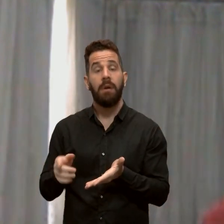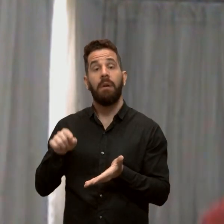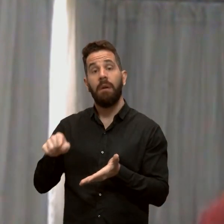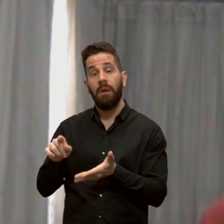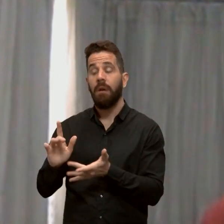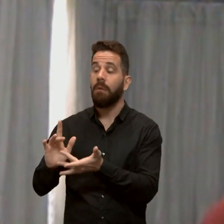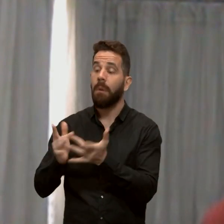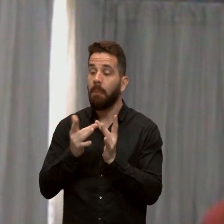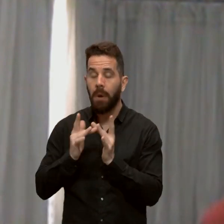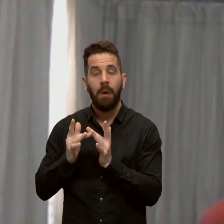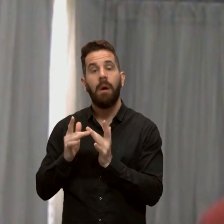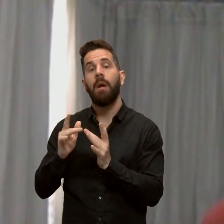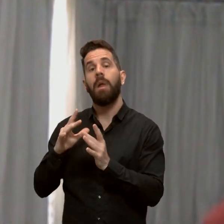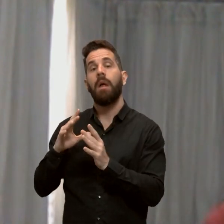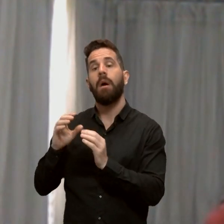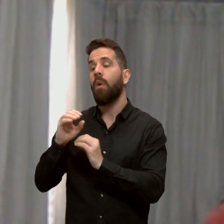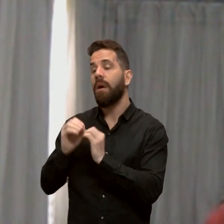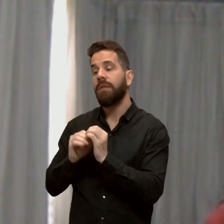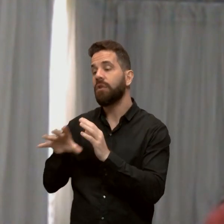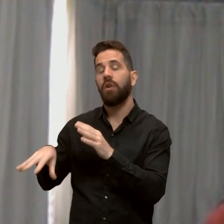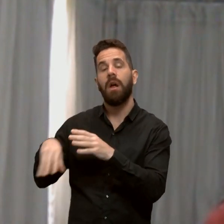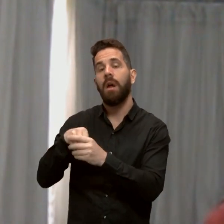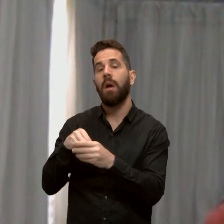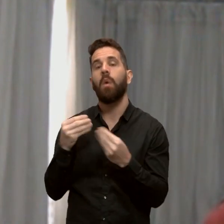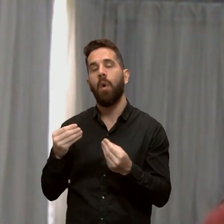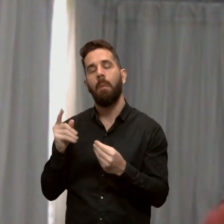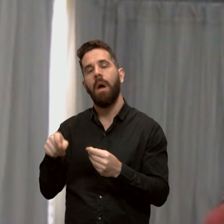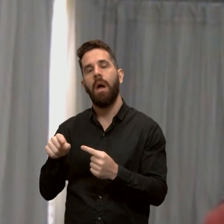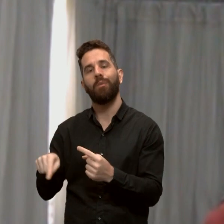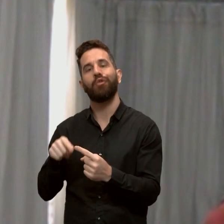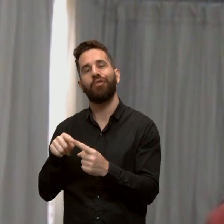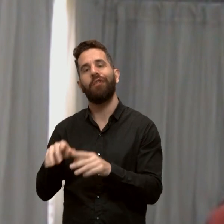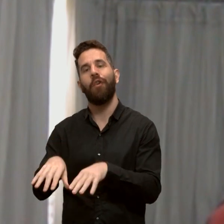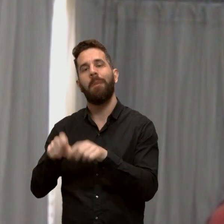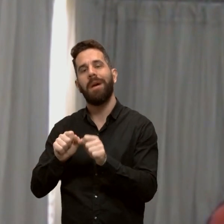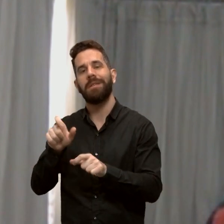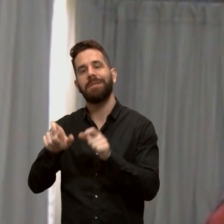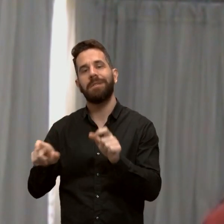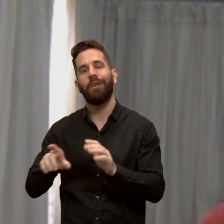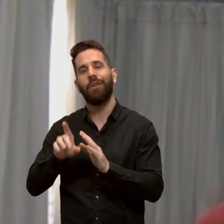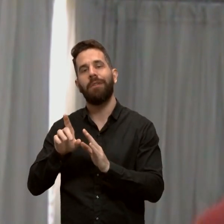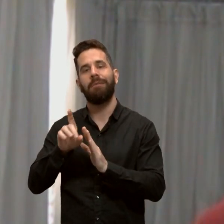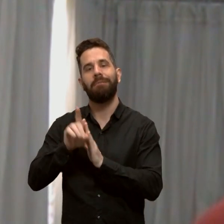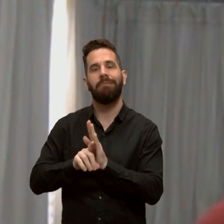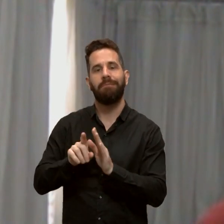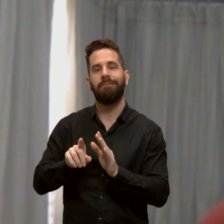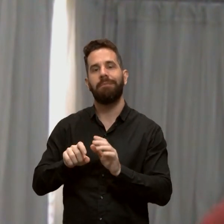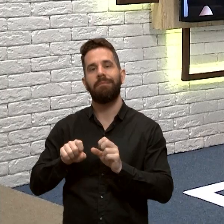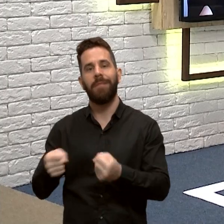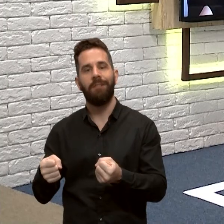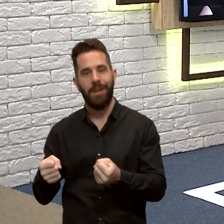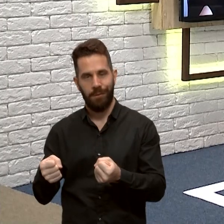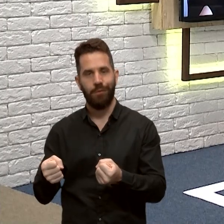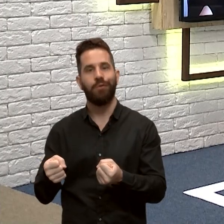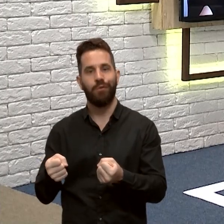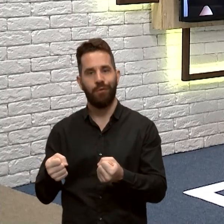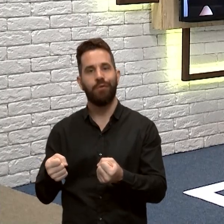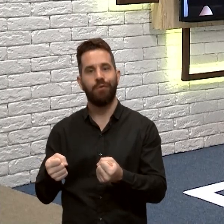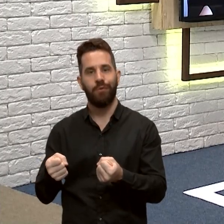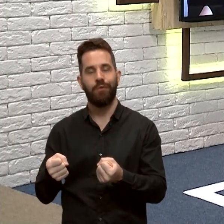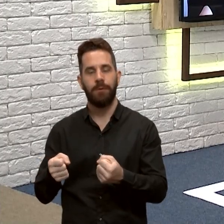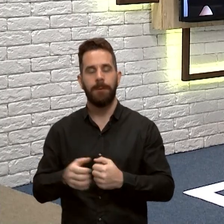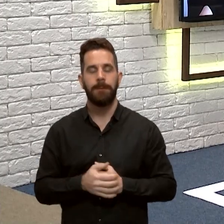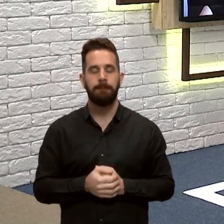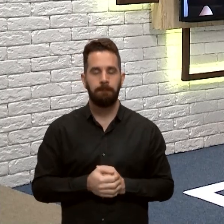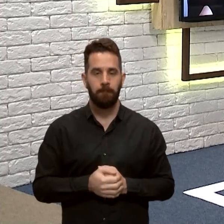formação de defensores, né? Então, nossa atuação é muito na área da formação. Ok, professora. Vou